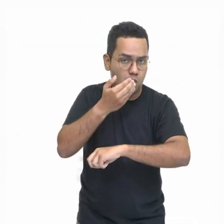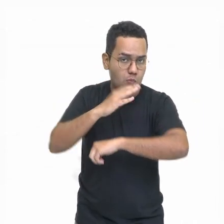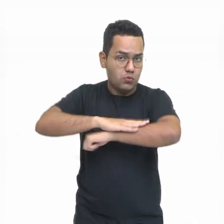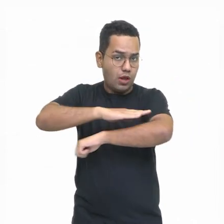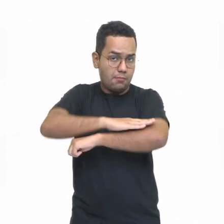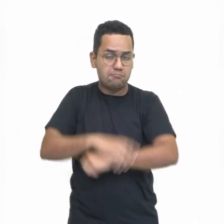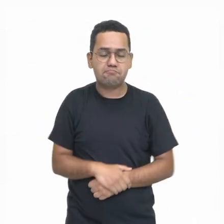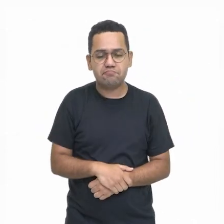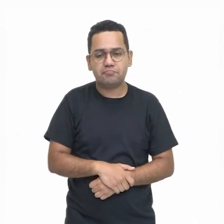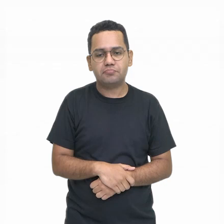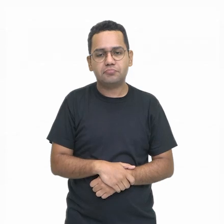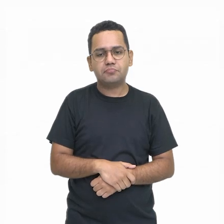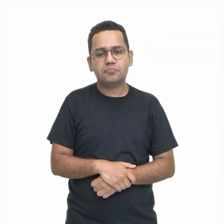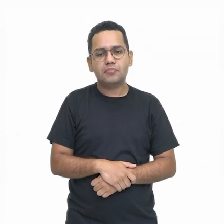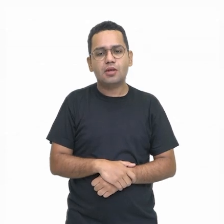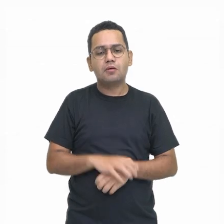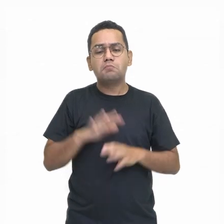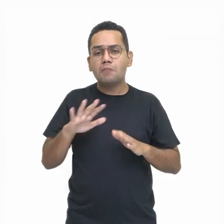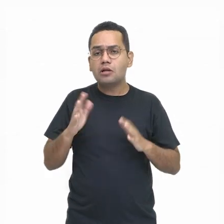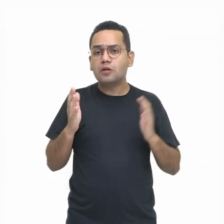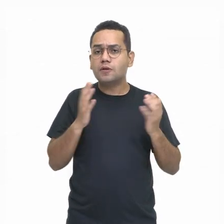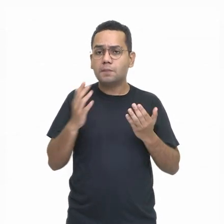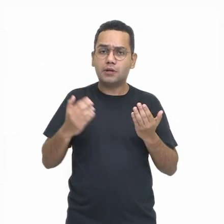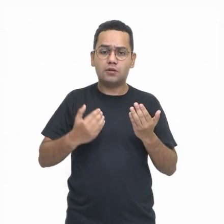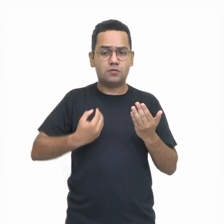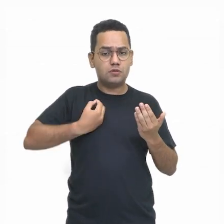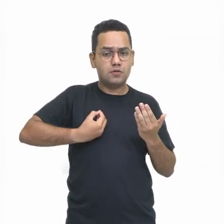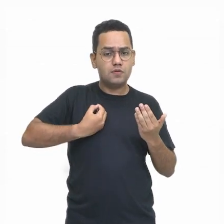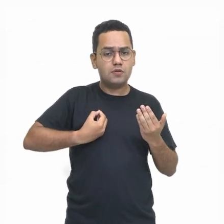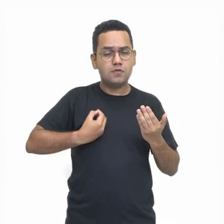eles completam seu ciclo de vida, eles